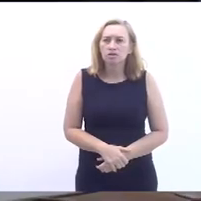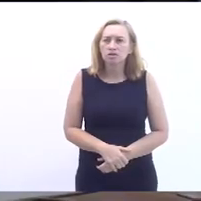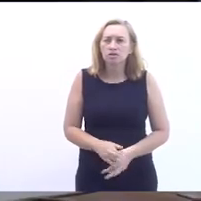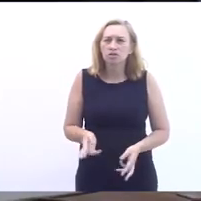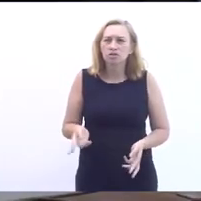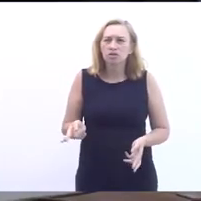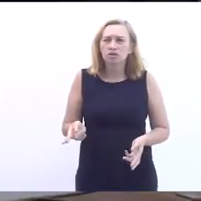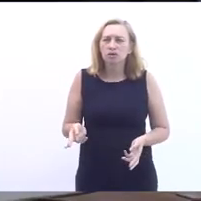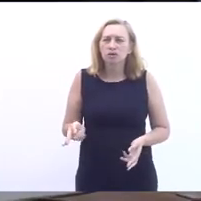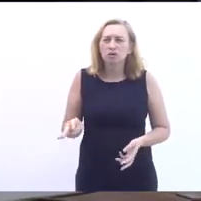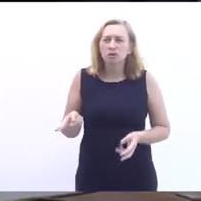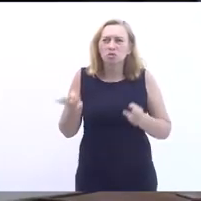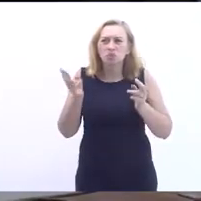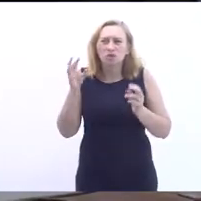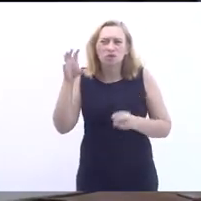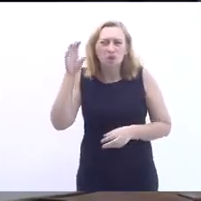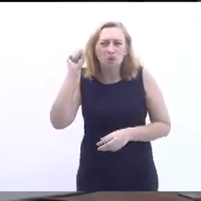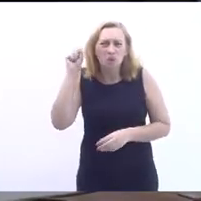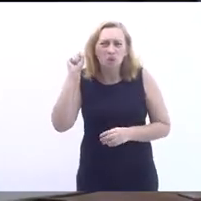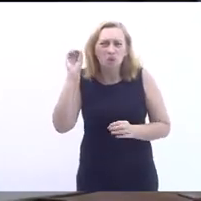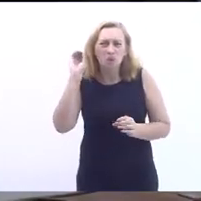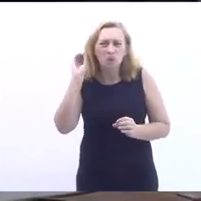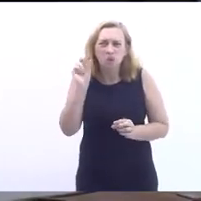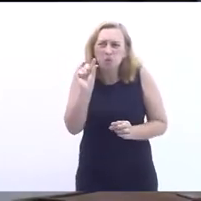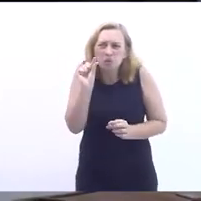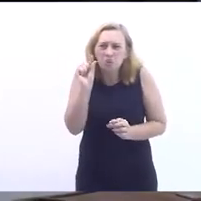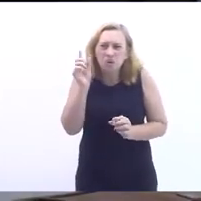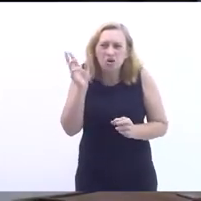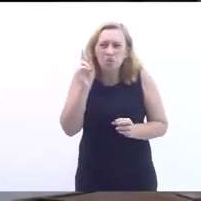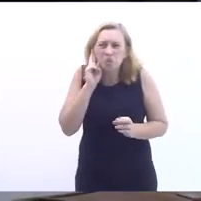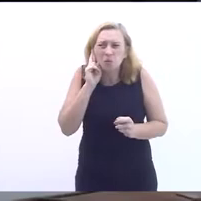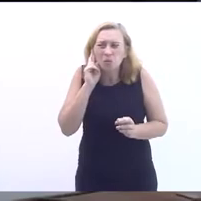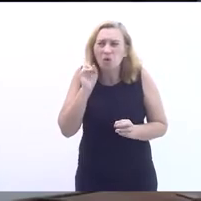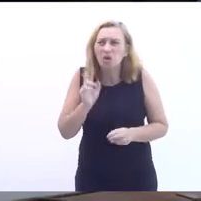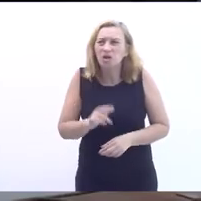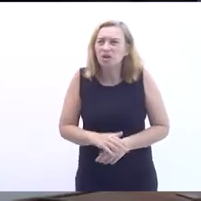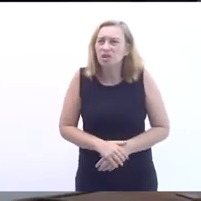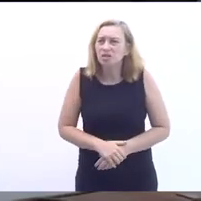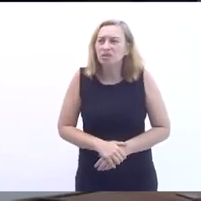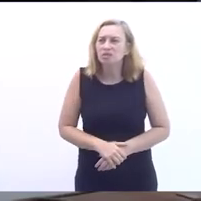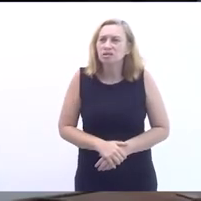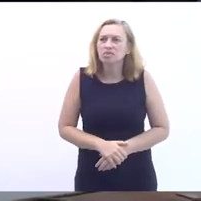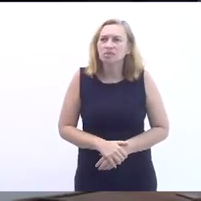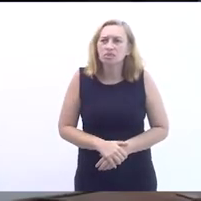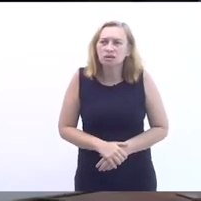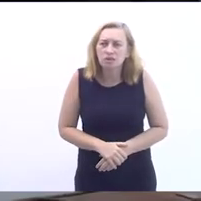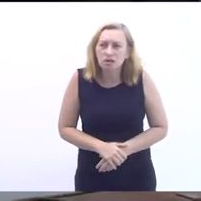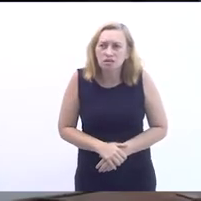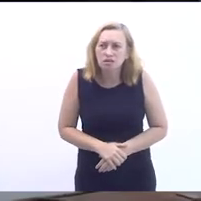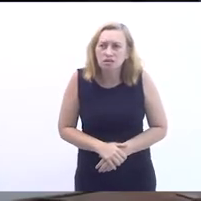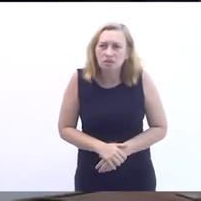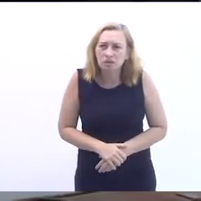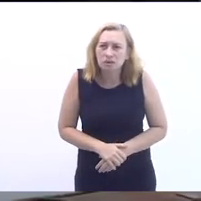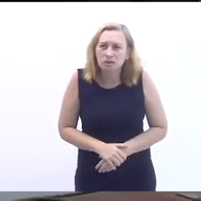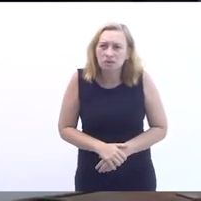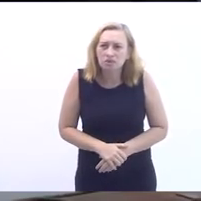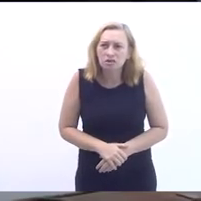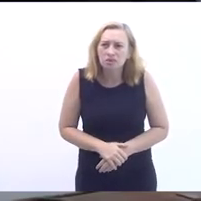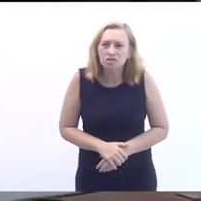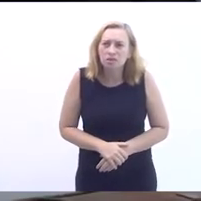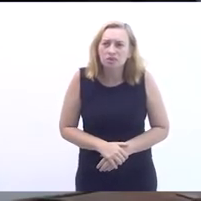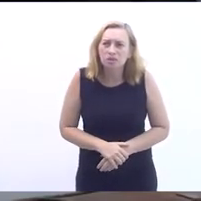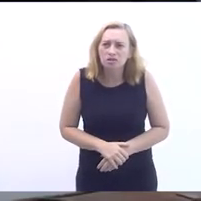Olá meu nome é Gilson se foca aqui no dia mesmo e a tua inicialmente